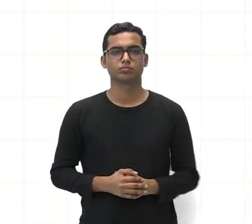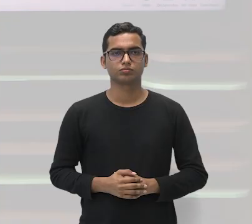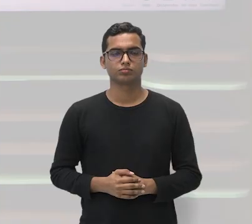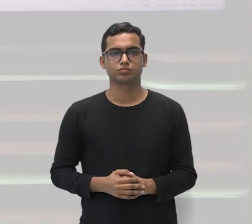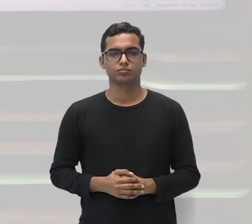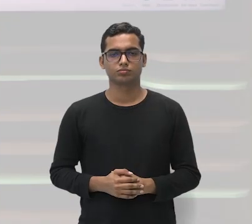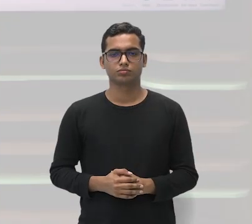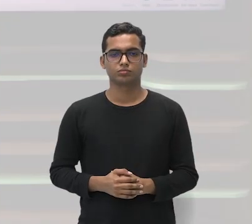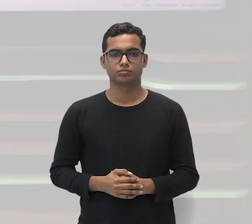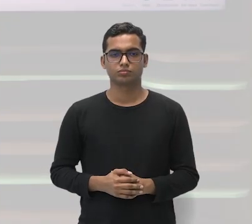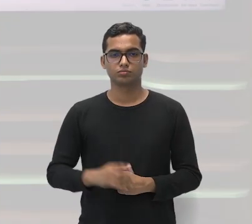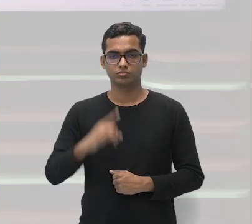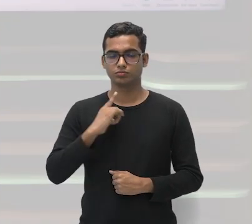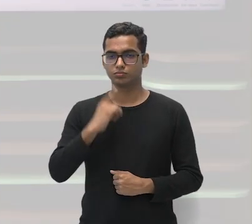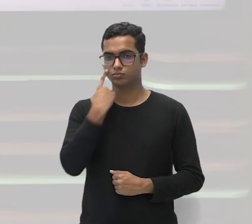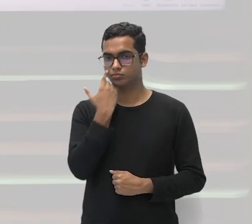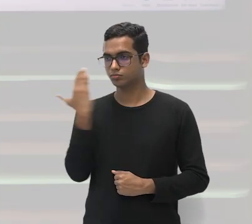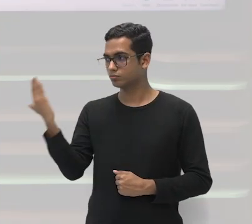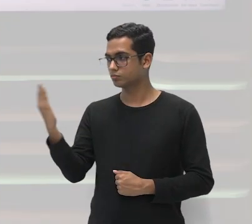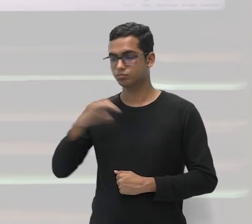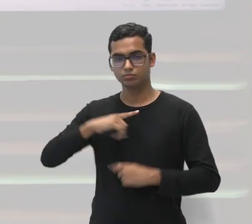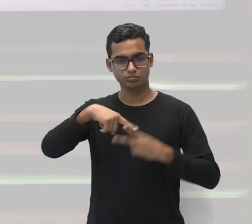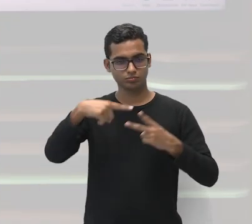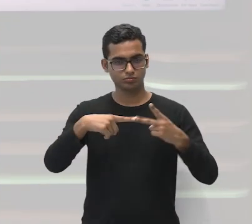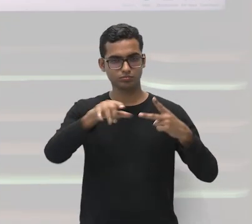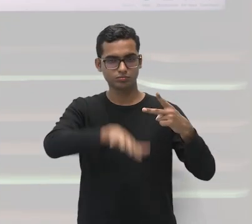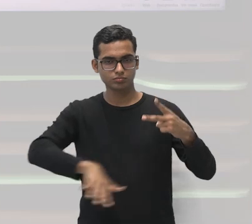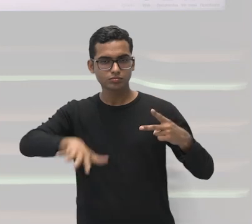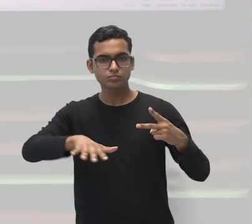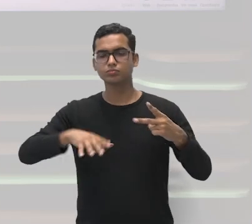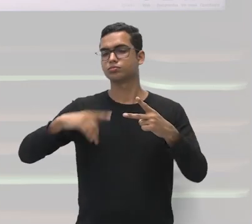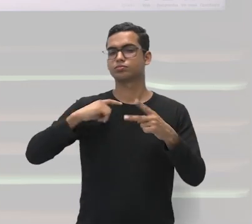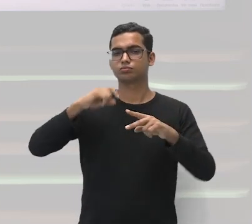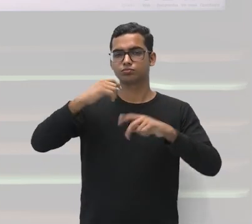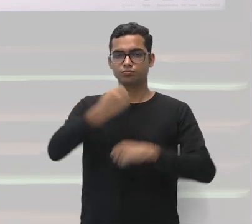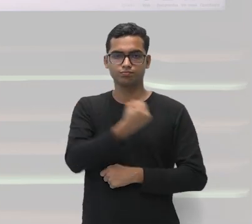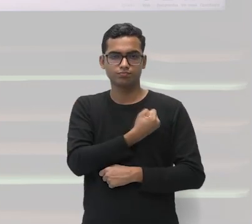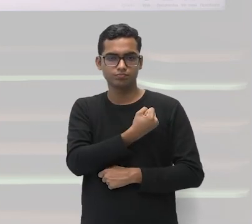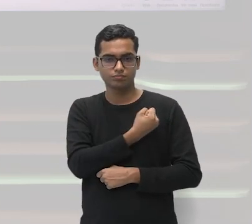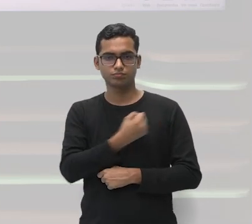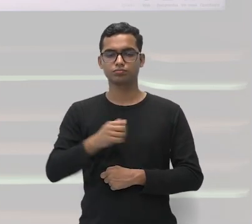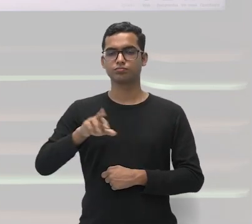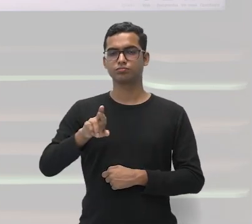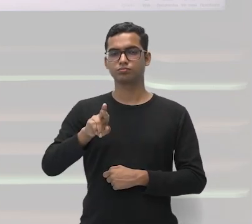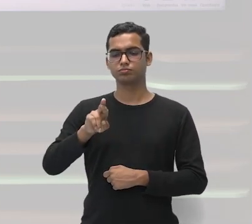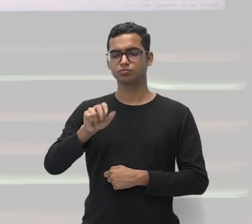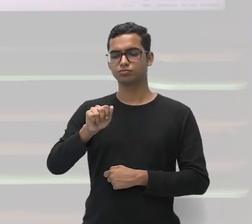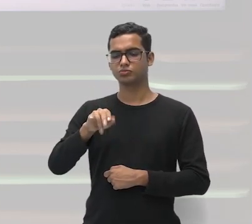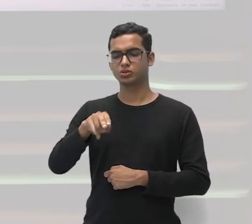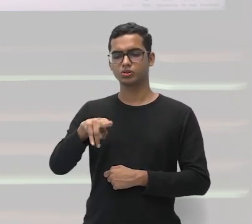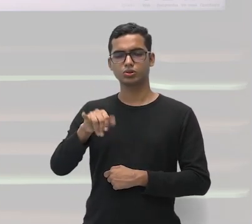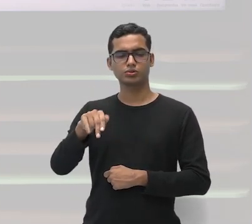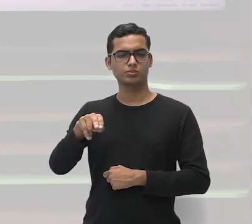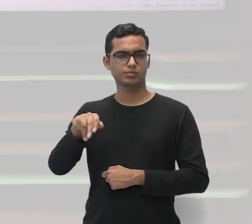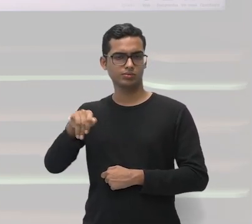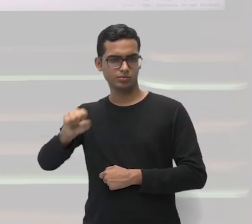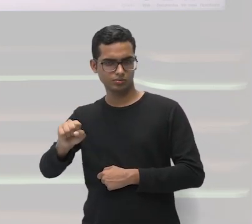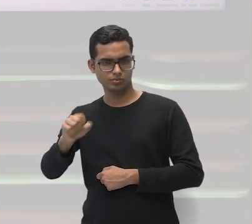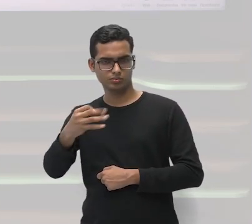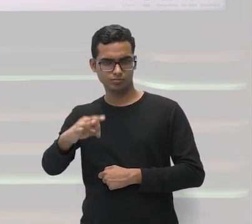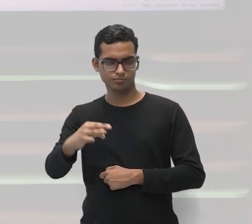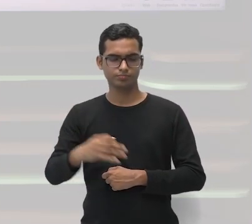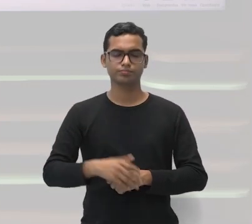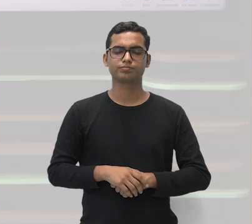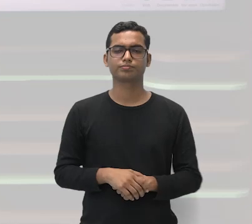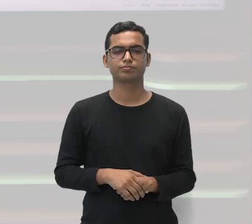operações matemáticas, mas no universo aqui dos números racionais. Tá legal? E aí,